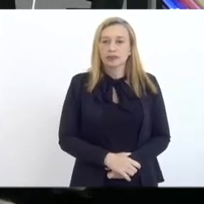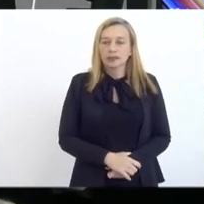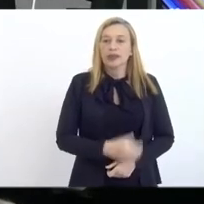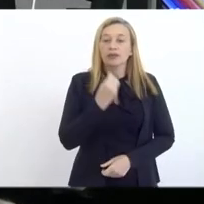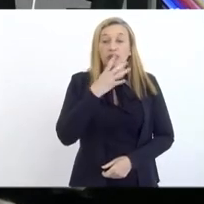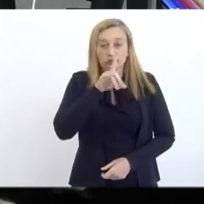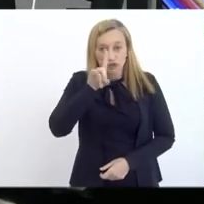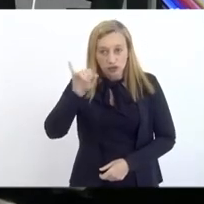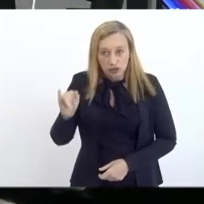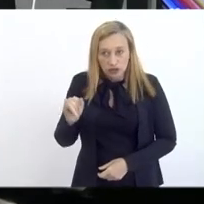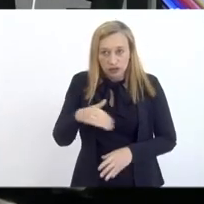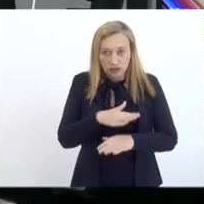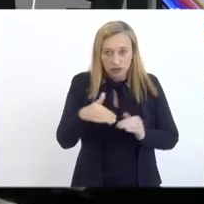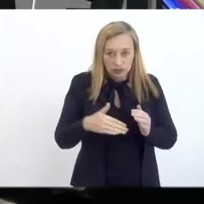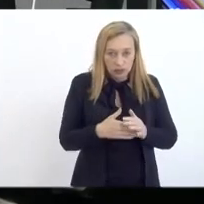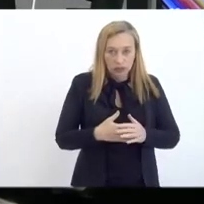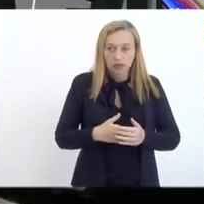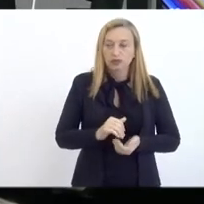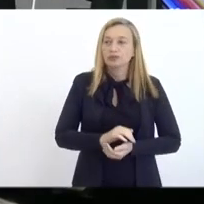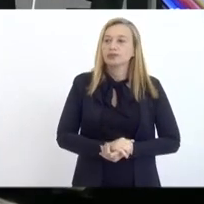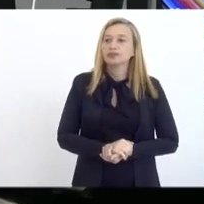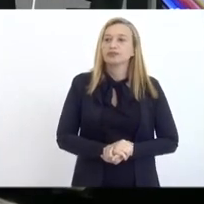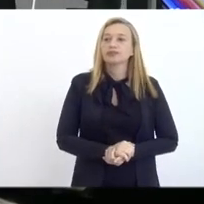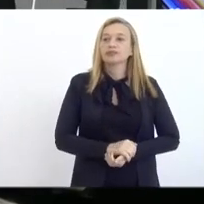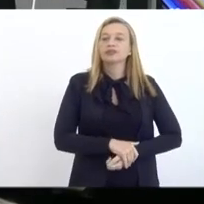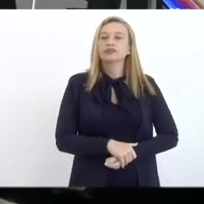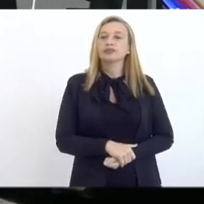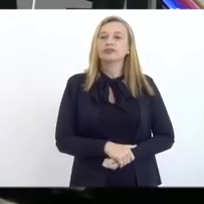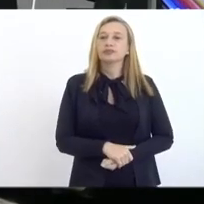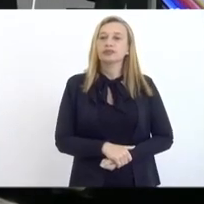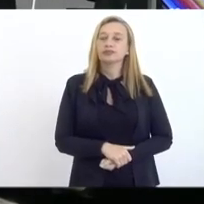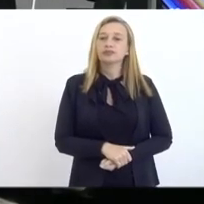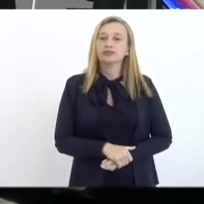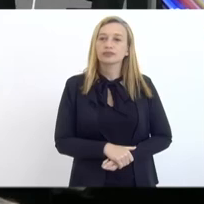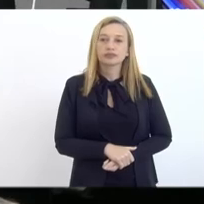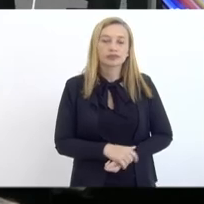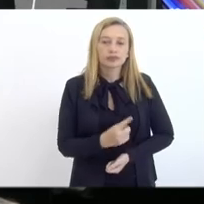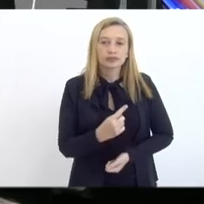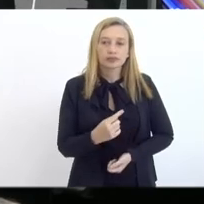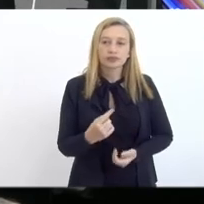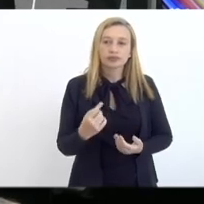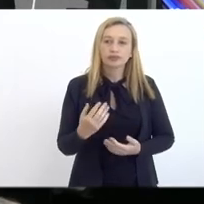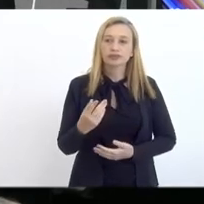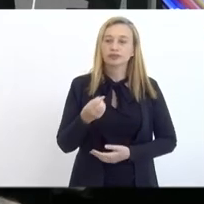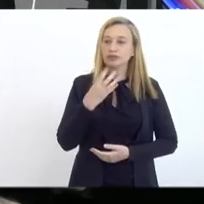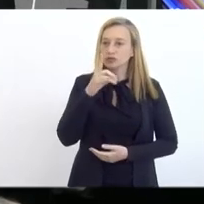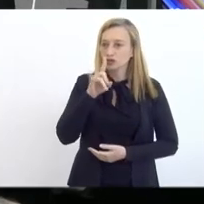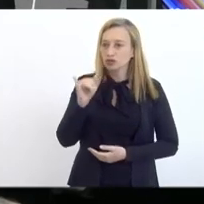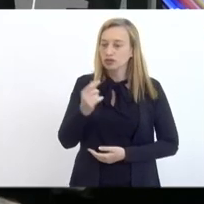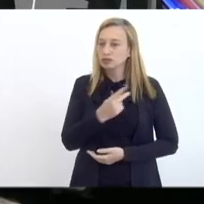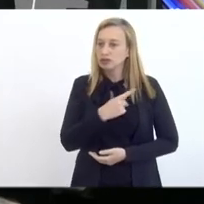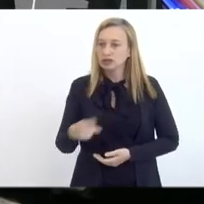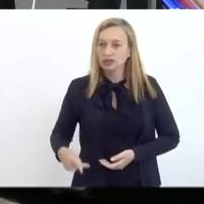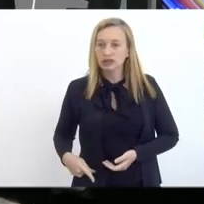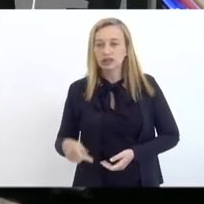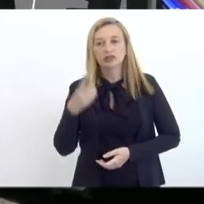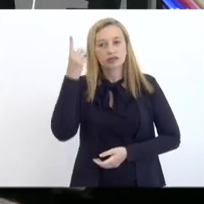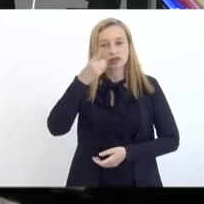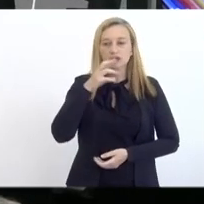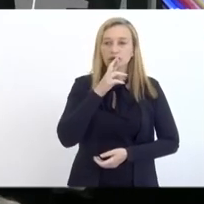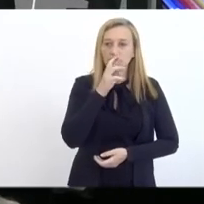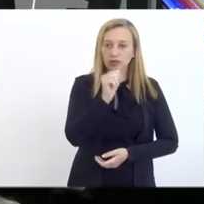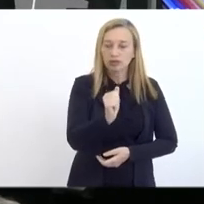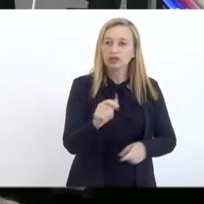Bom dia a todas e a todos. Eu cumprimentar o nosso presidente, deputado Rodrigo Amorim,